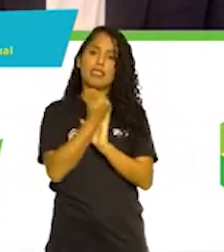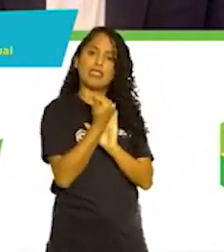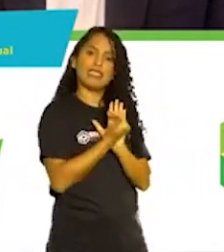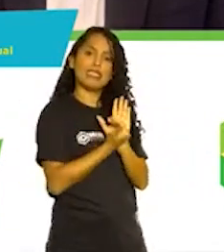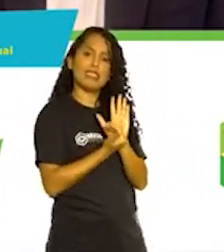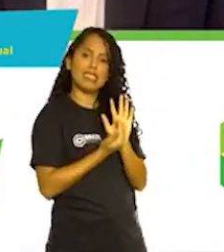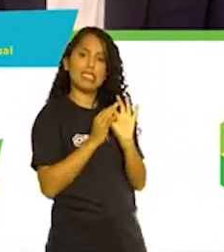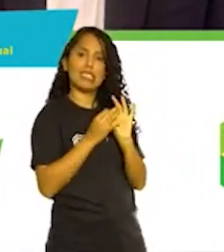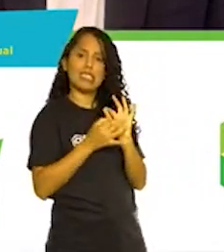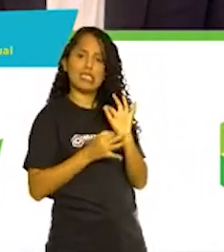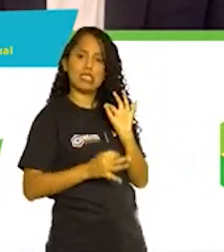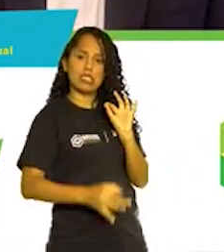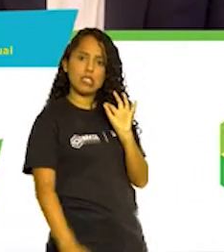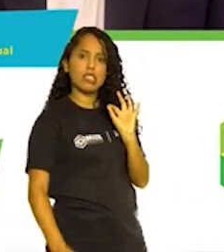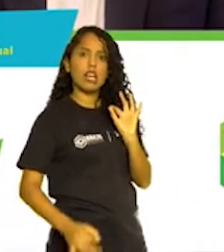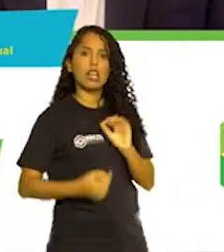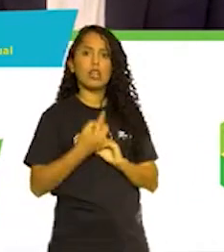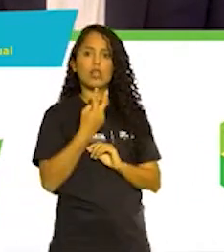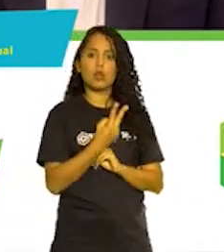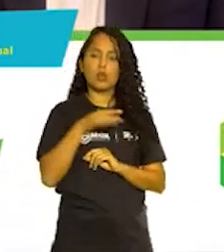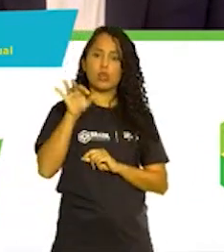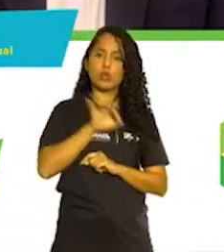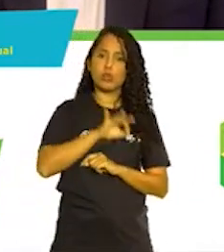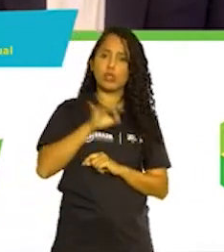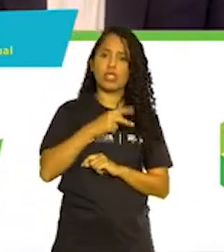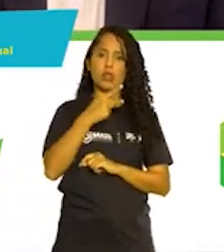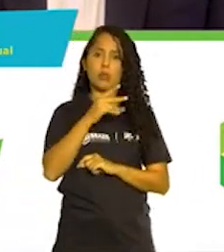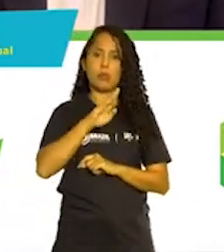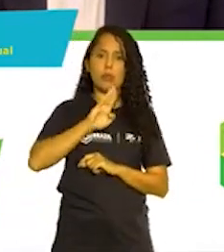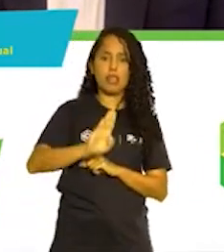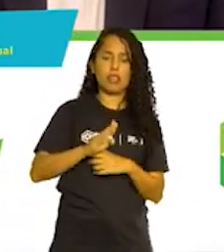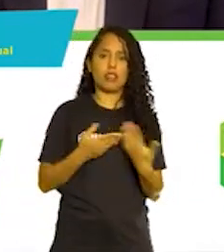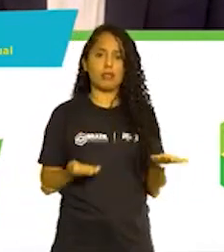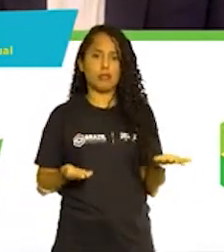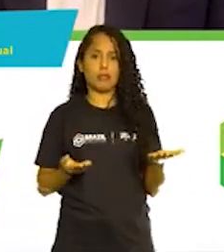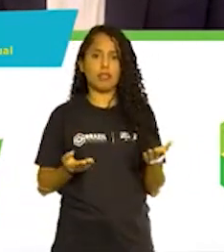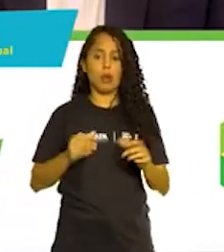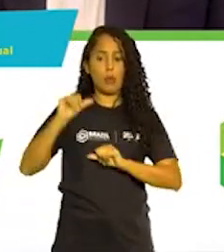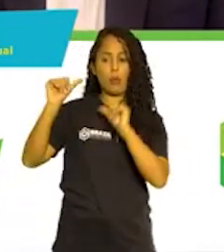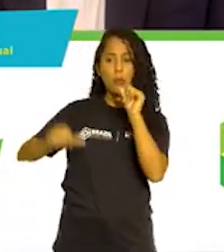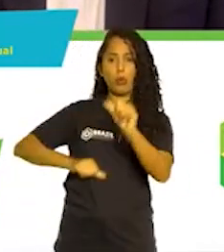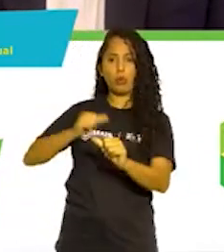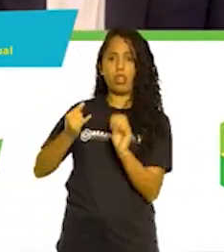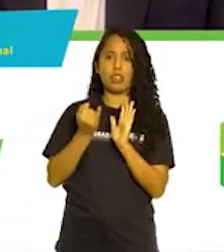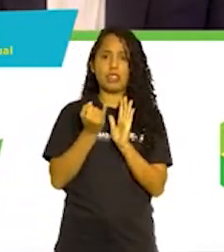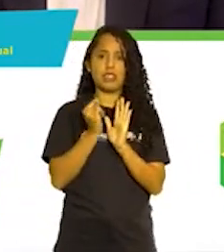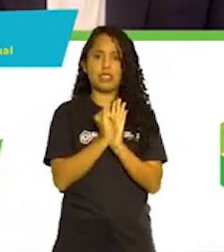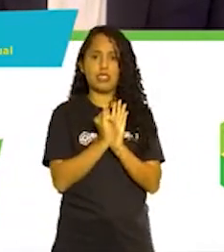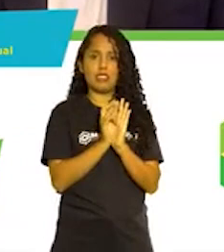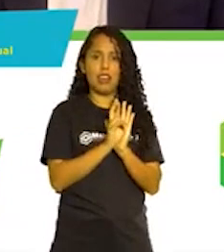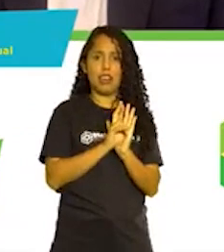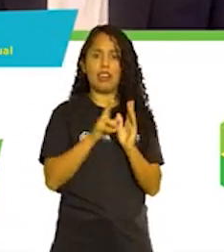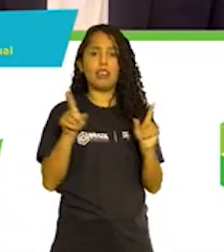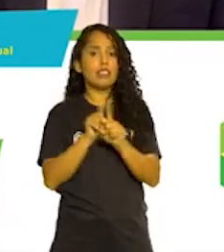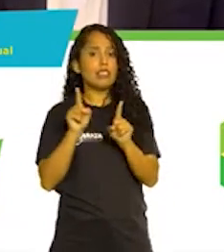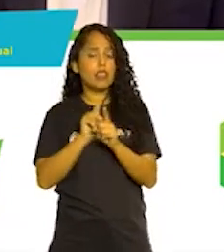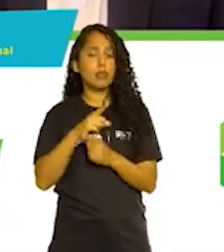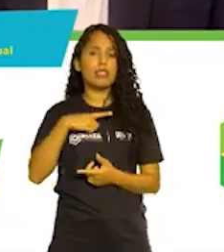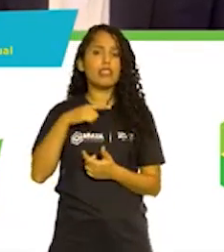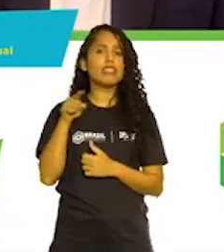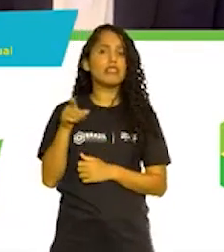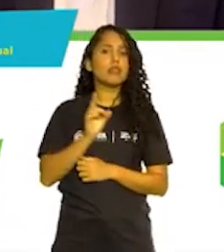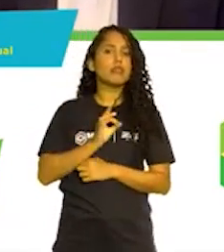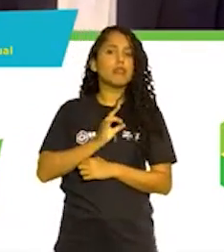essa lista, né, de quanto 2% de isenção do PIB, mudanças no imposto de renda, questões desse tipo. O meu medo, assim, é que a